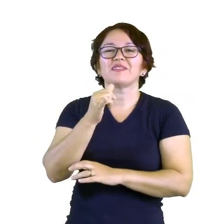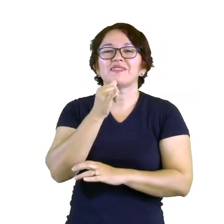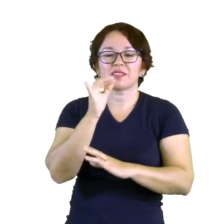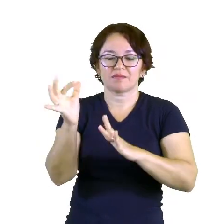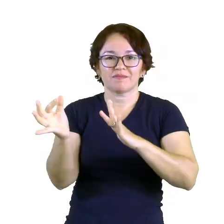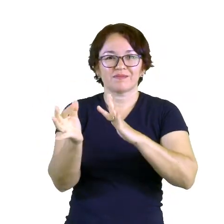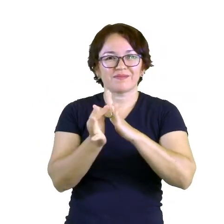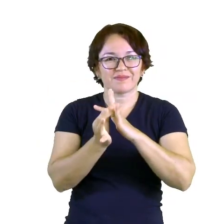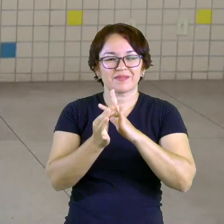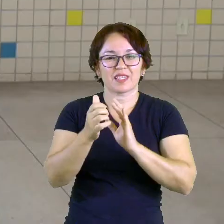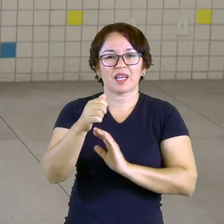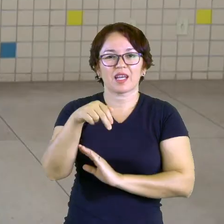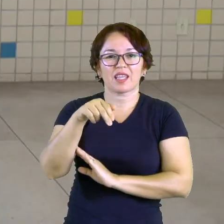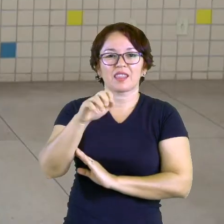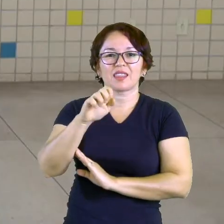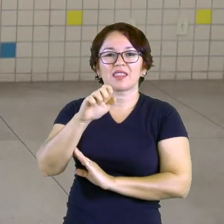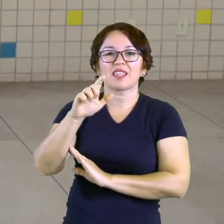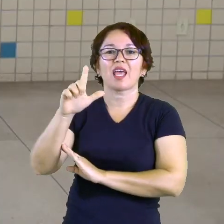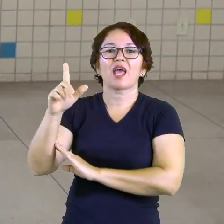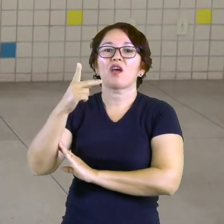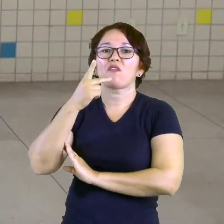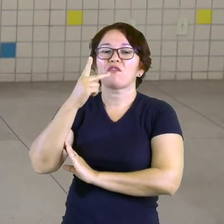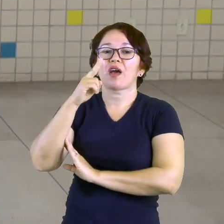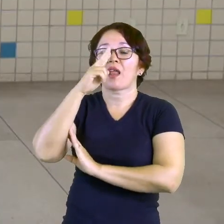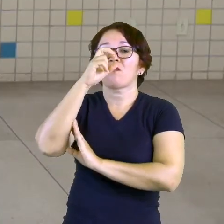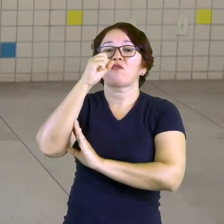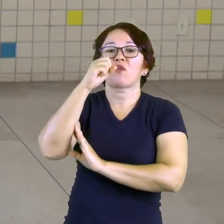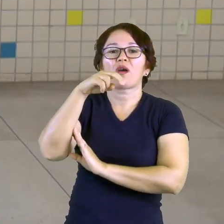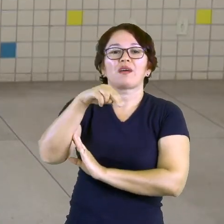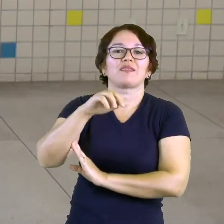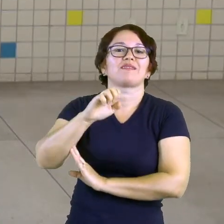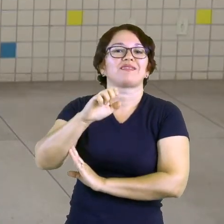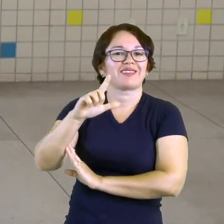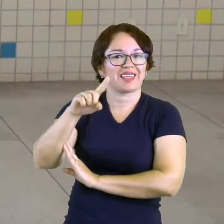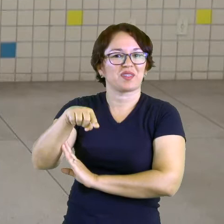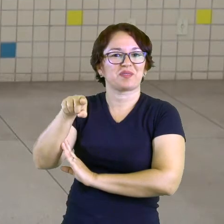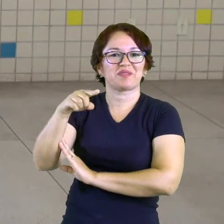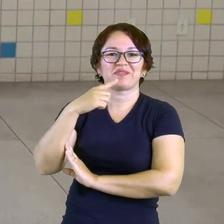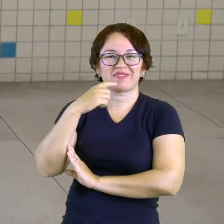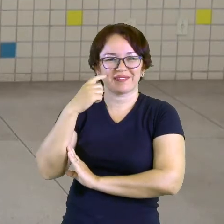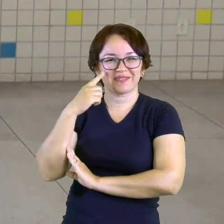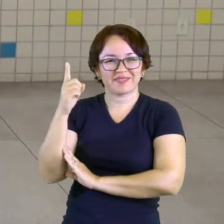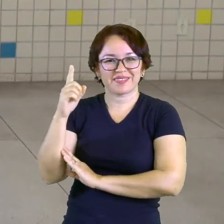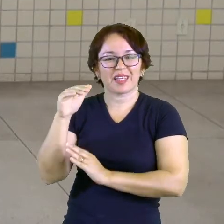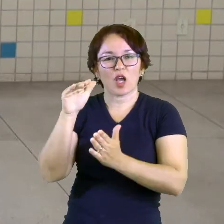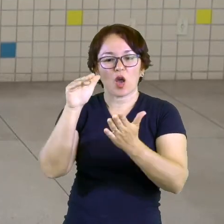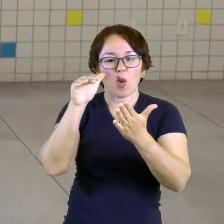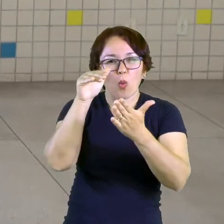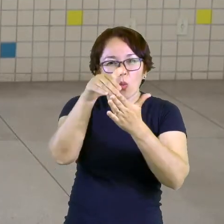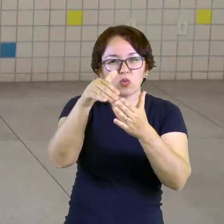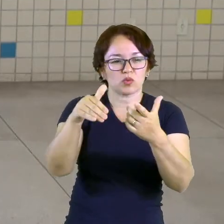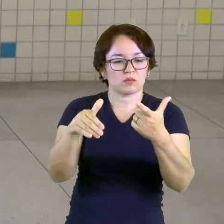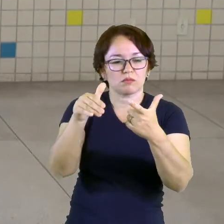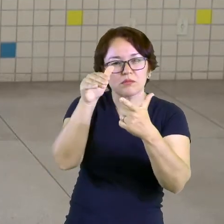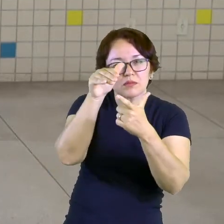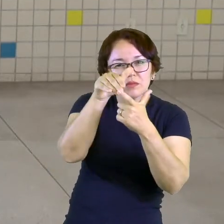Anel. Qual é a sílaba tônica? Nel. A última sílaba. Então, ela também é uma